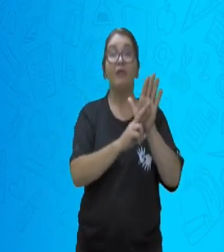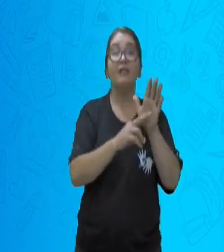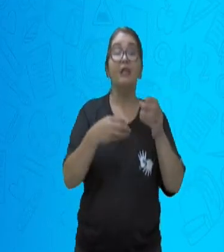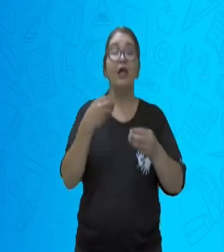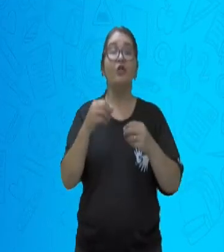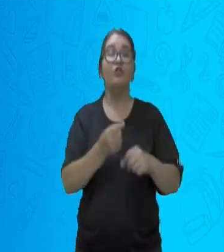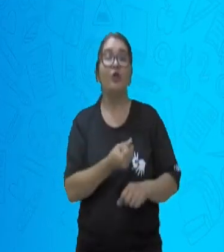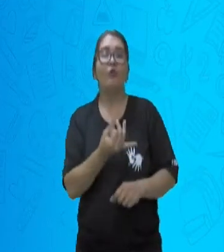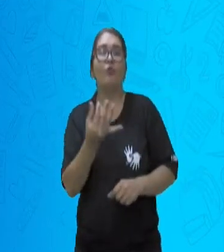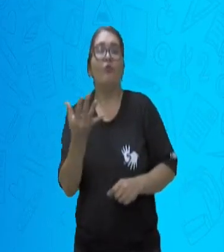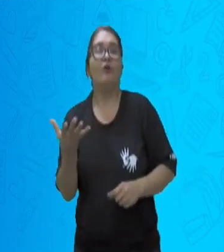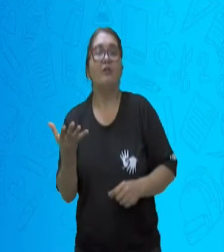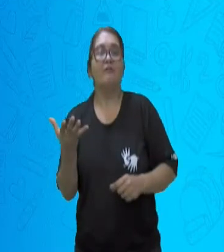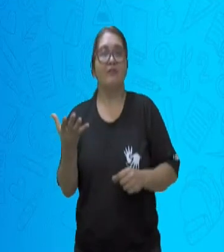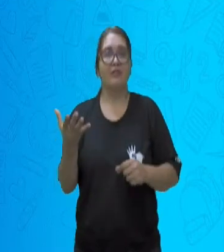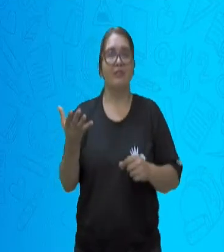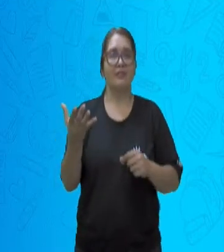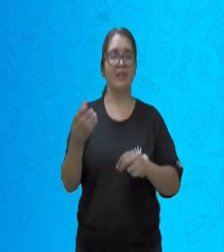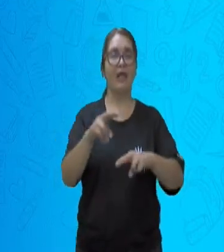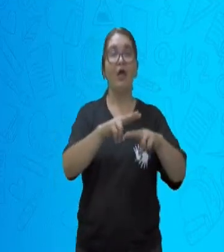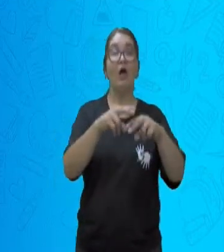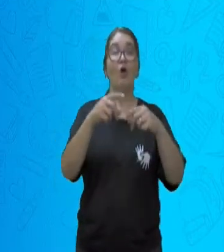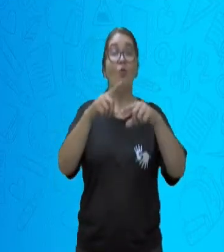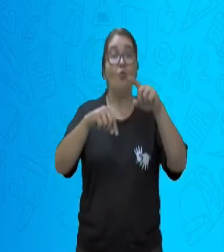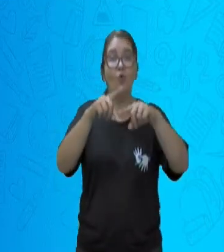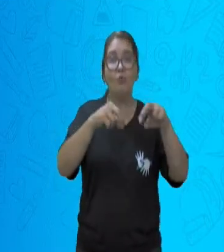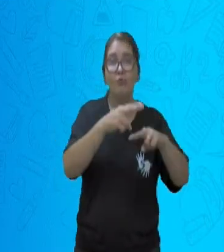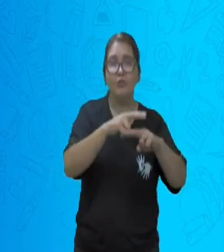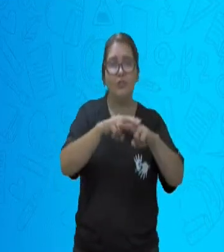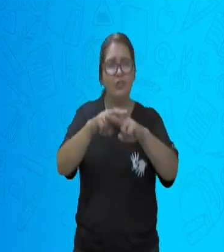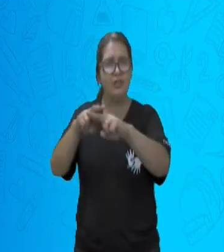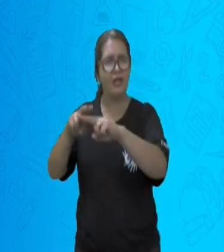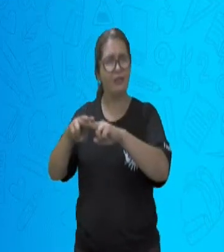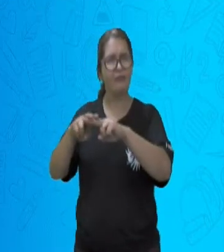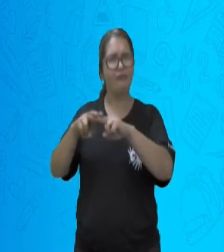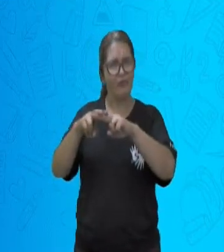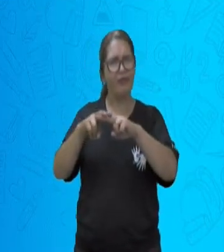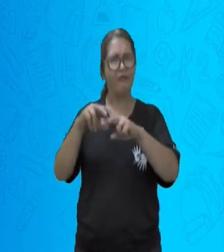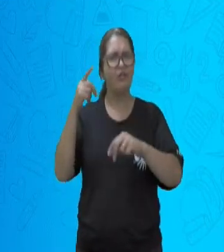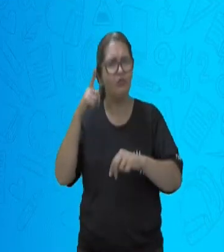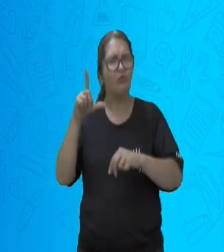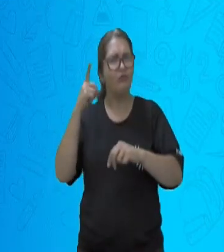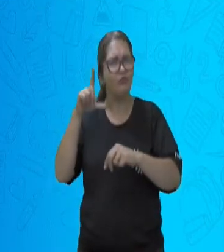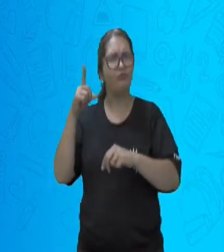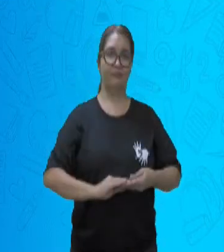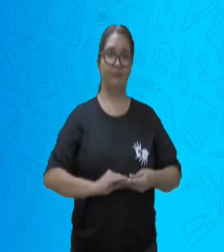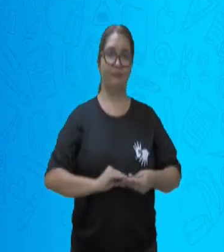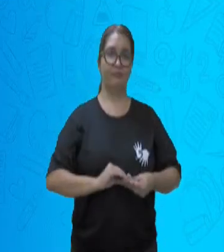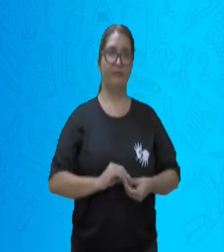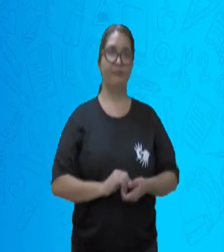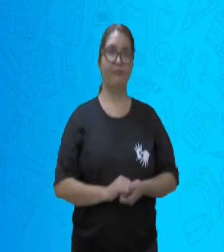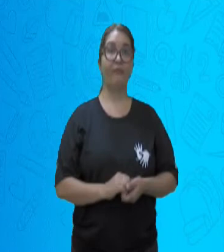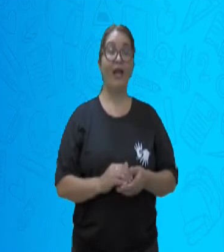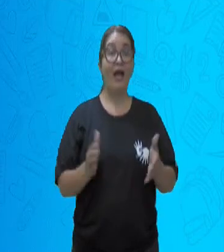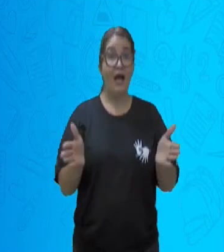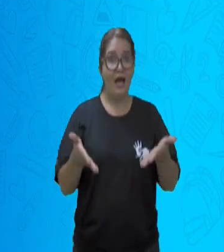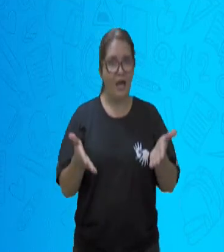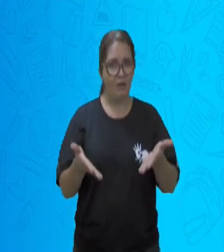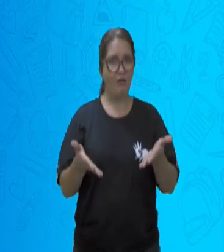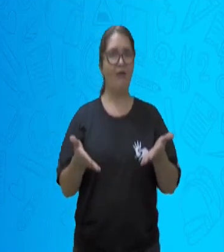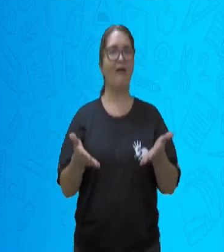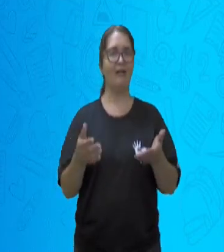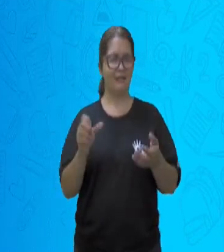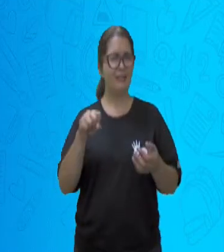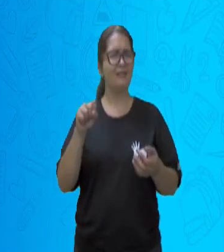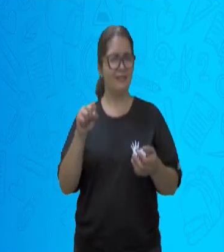4, a quantidade de cadeiras ou a quantidade de pincéis. Vamos lá, então. Agora sim, vai ficar